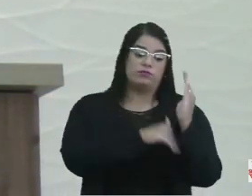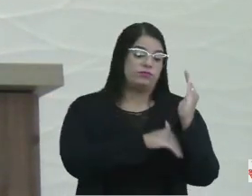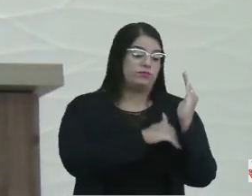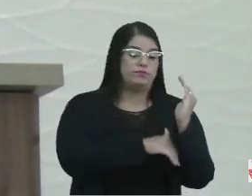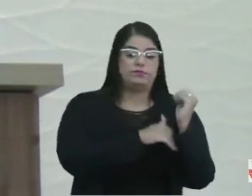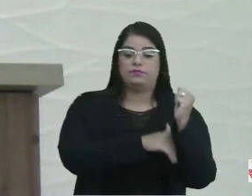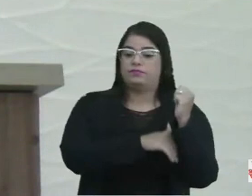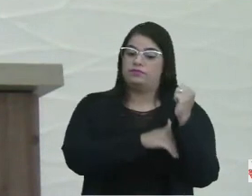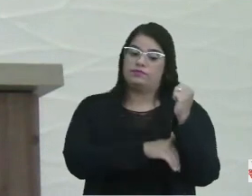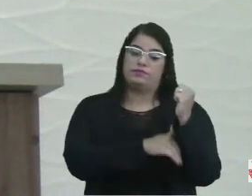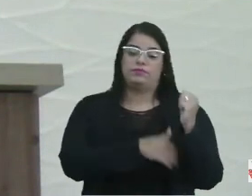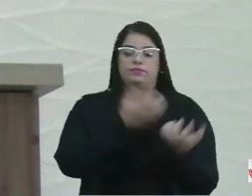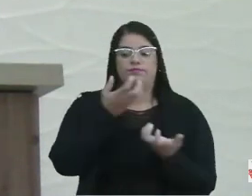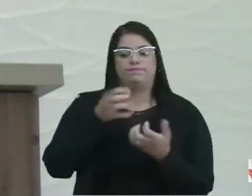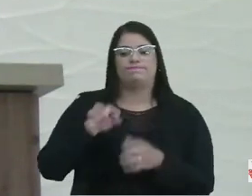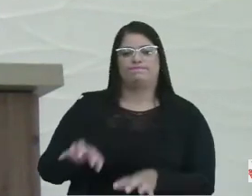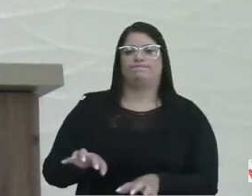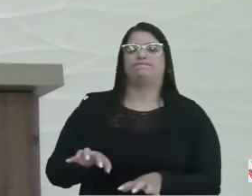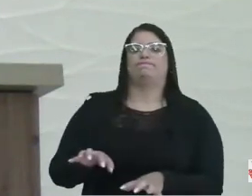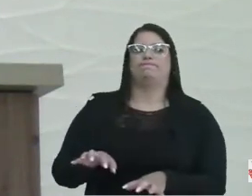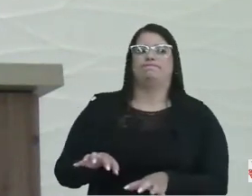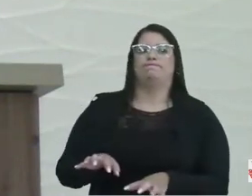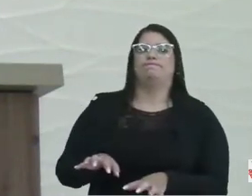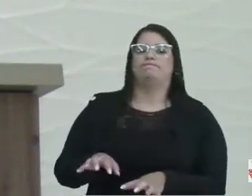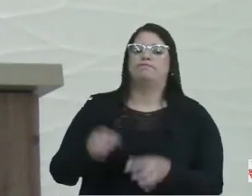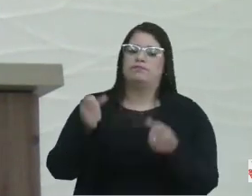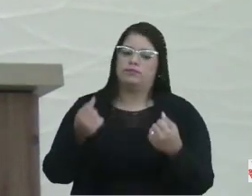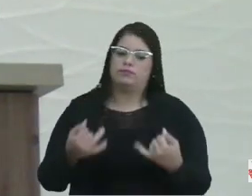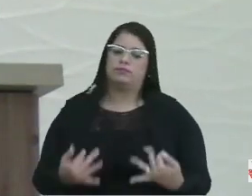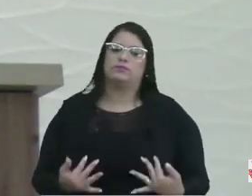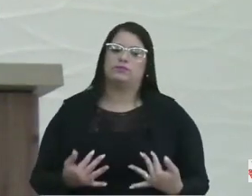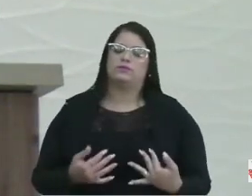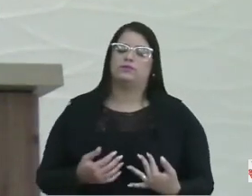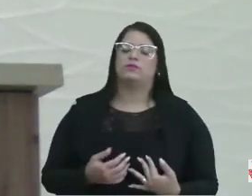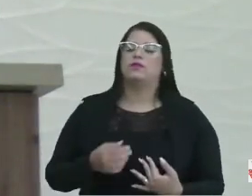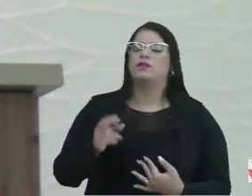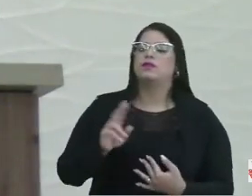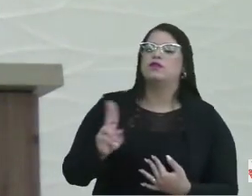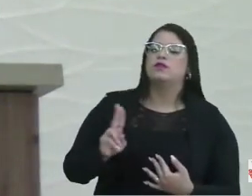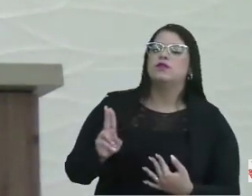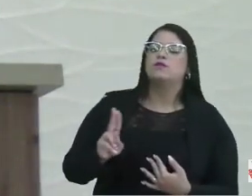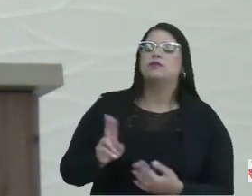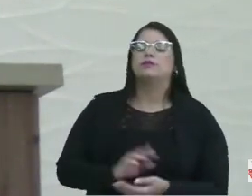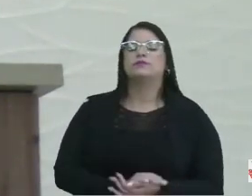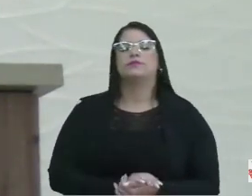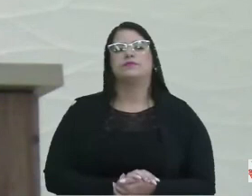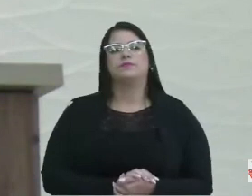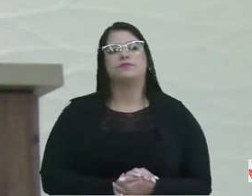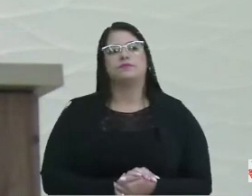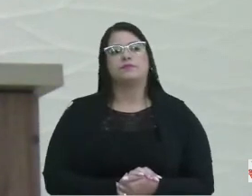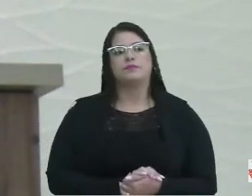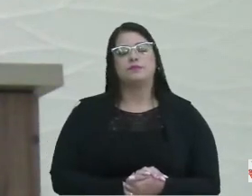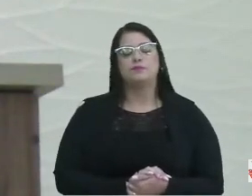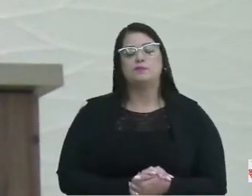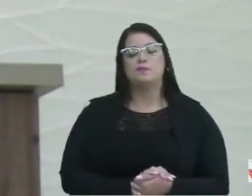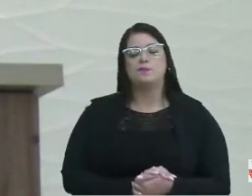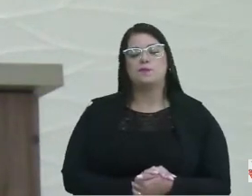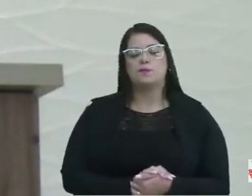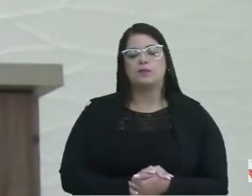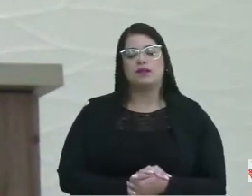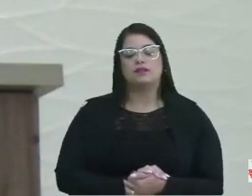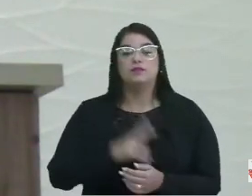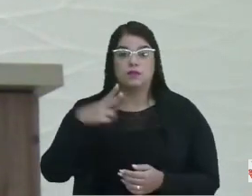vou me certificar, segundo eles, vou me certificar para ver os acontecidos da comunidade. Até porque